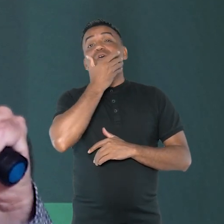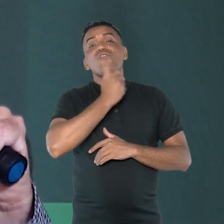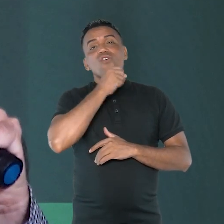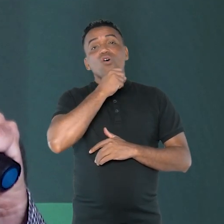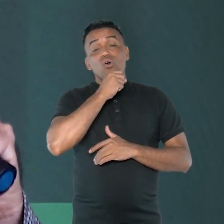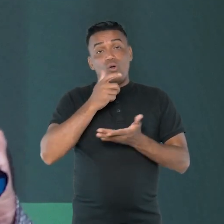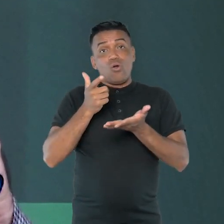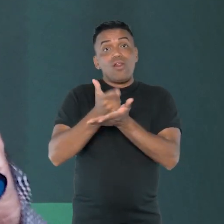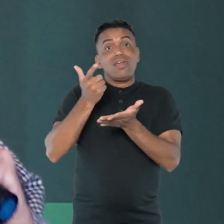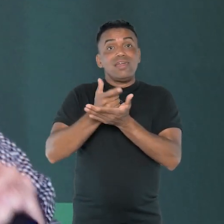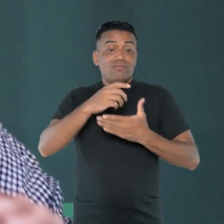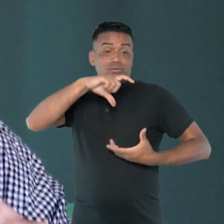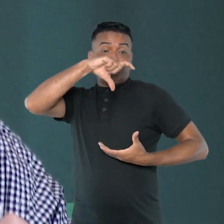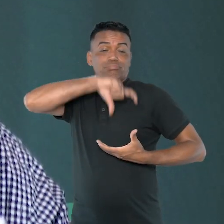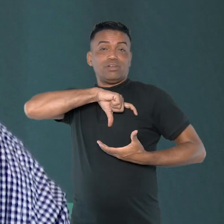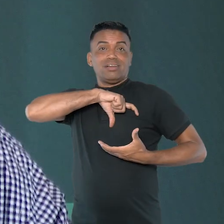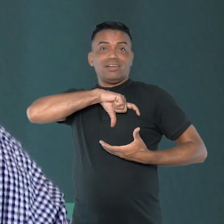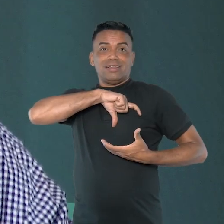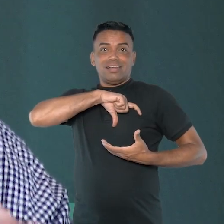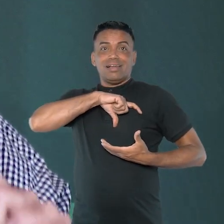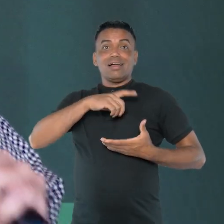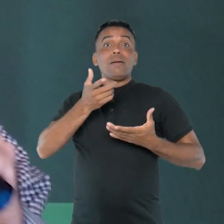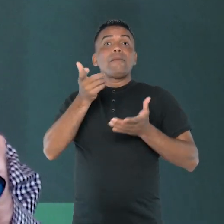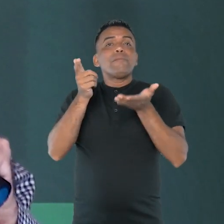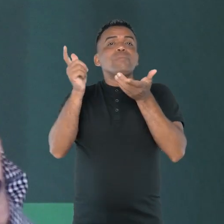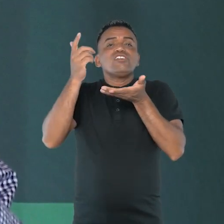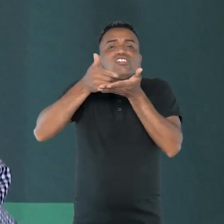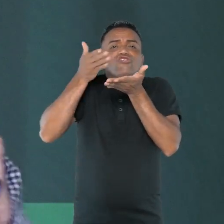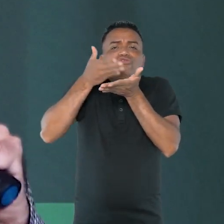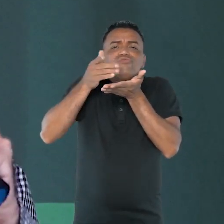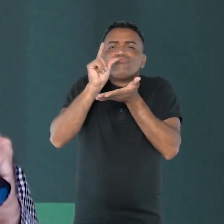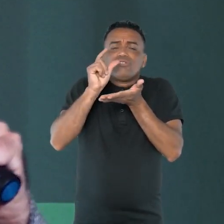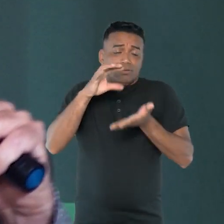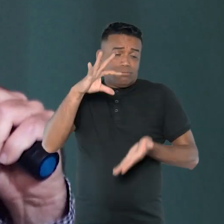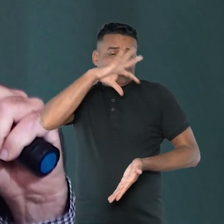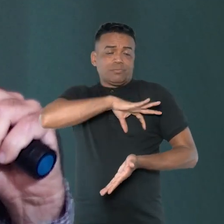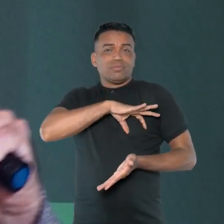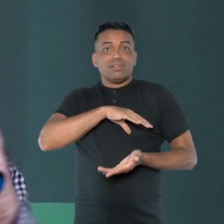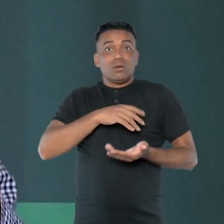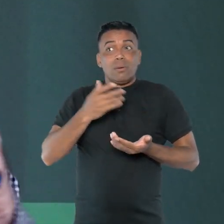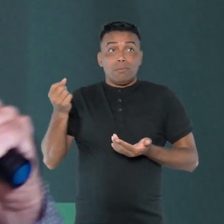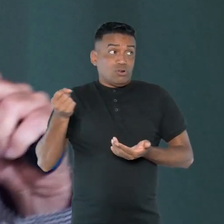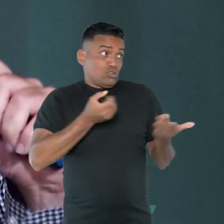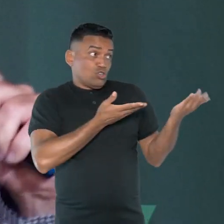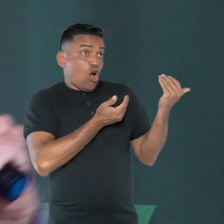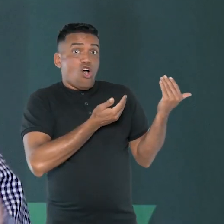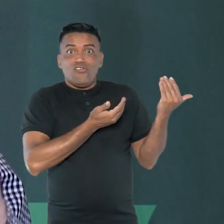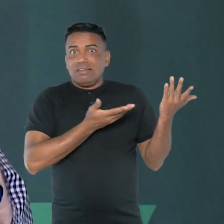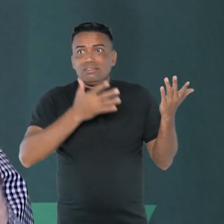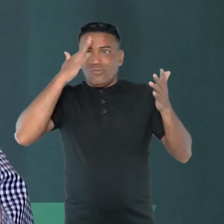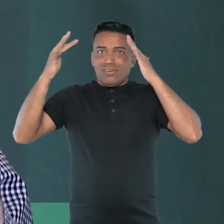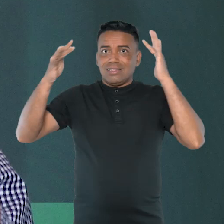livros de bolso. E também trouxe alguns aqui para mostrar para vocês, porque para a nova geração isso aqui pode parecer fantasia, mas fantasia é só o